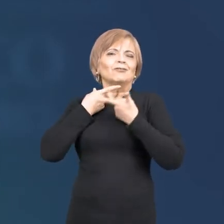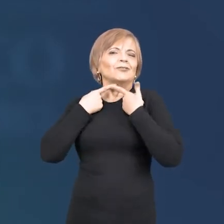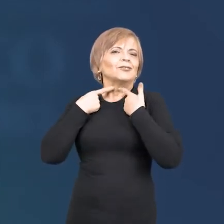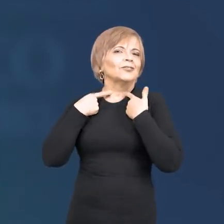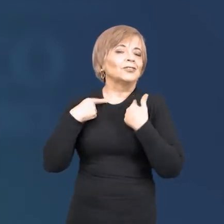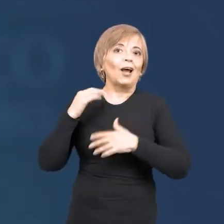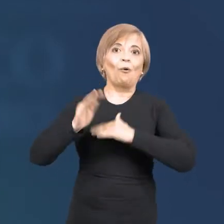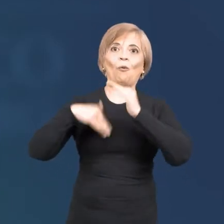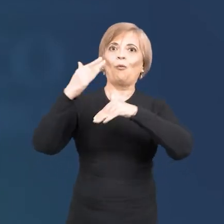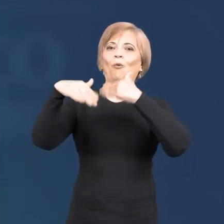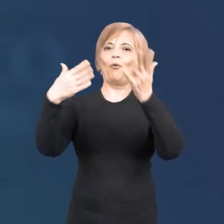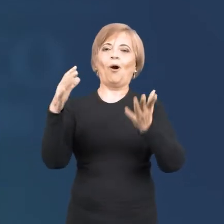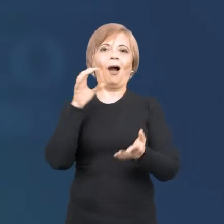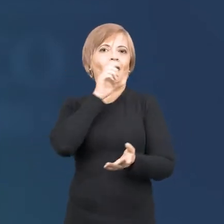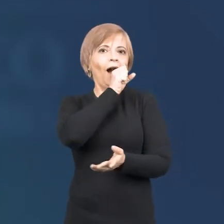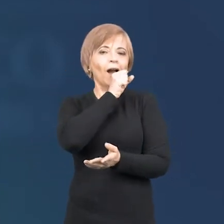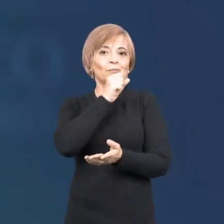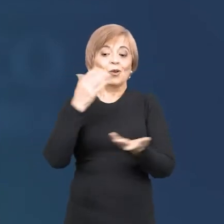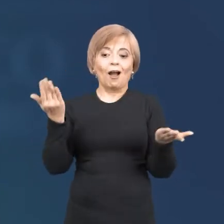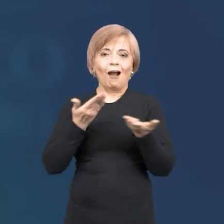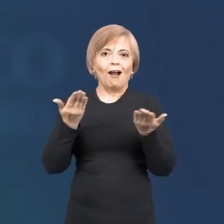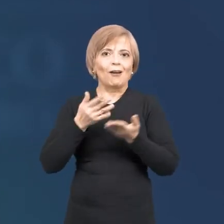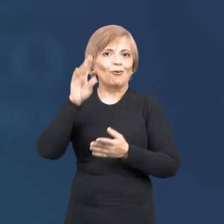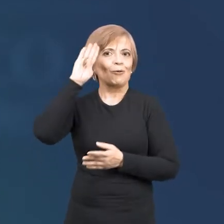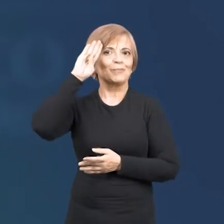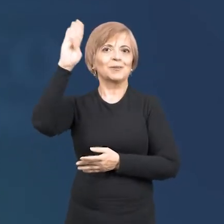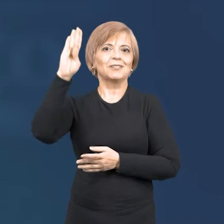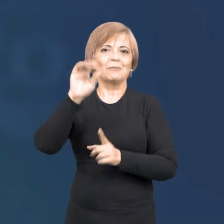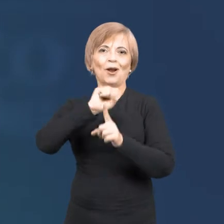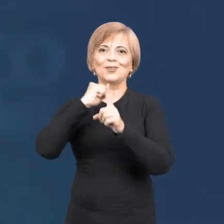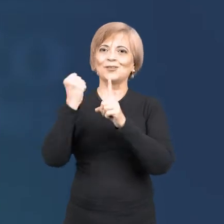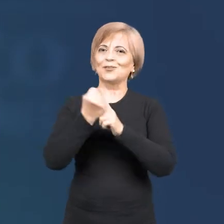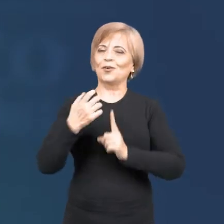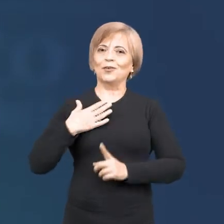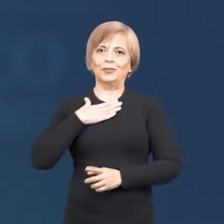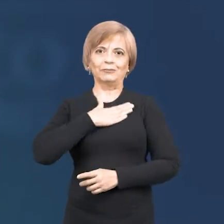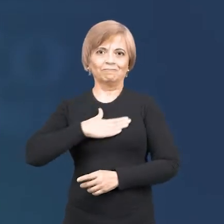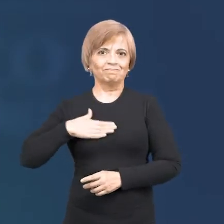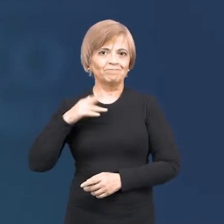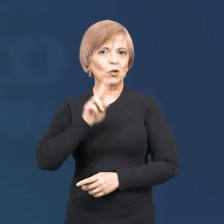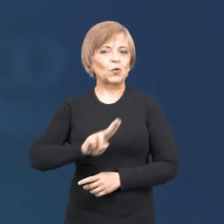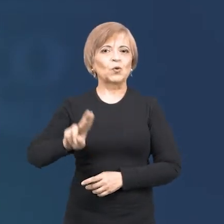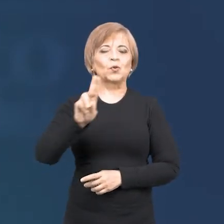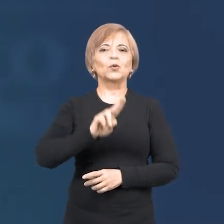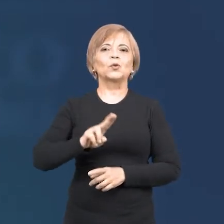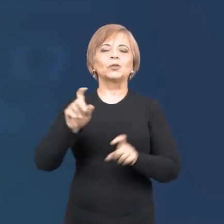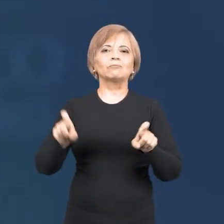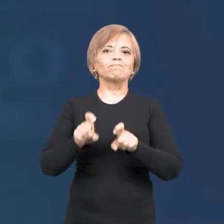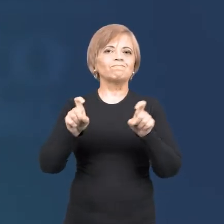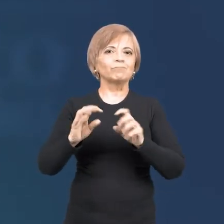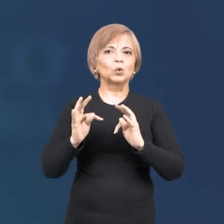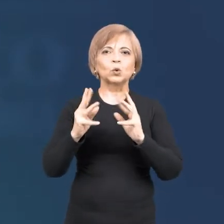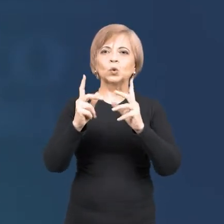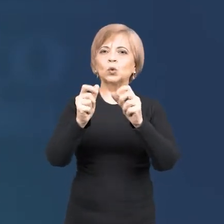né, mas principalmente pela sociedade, né, com a otimização